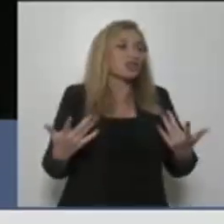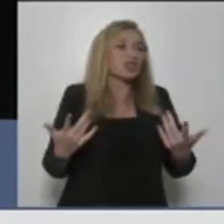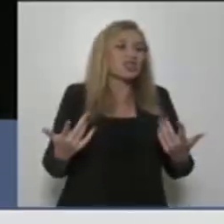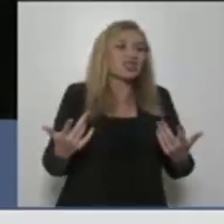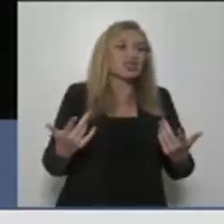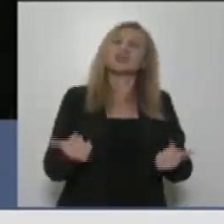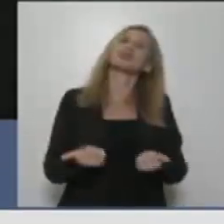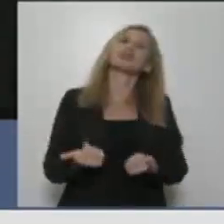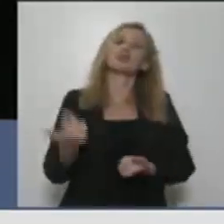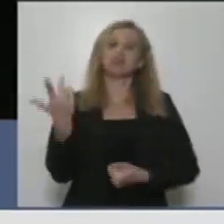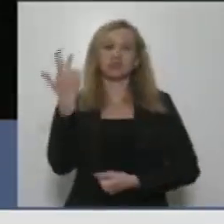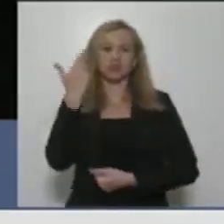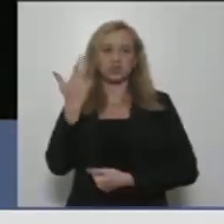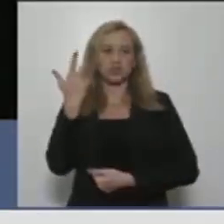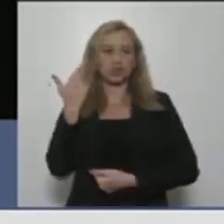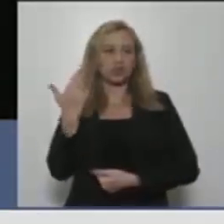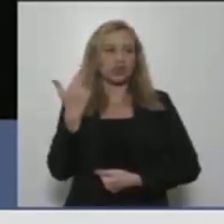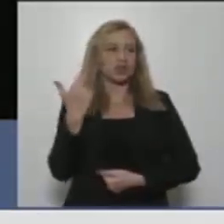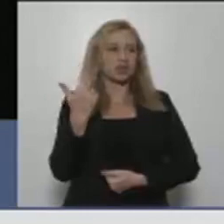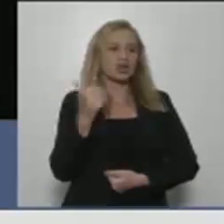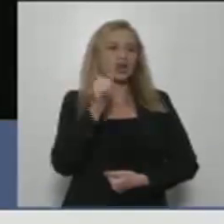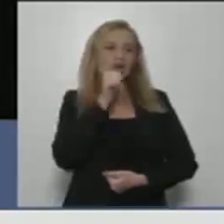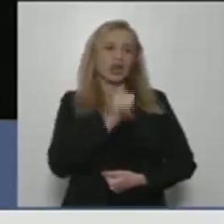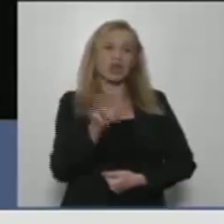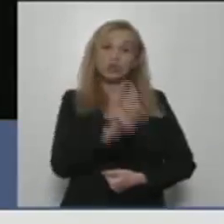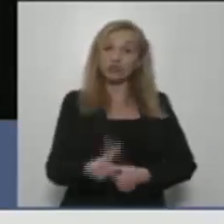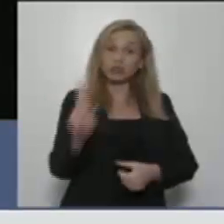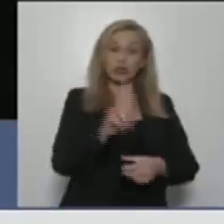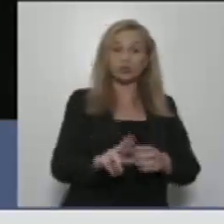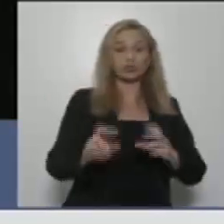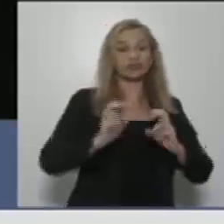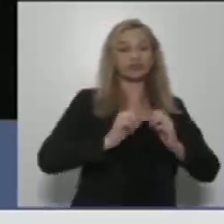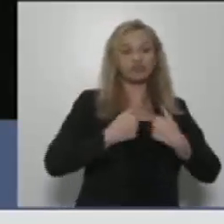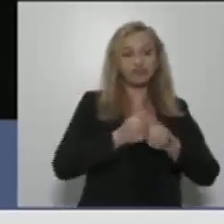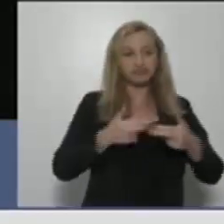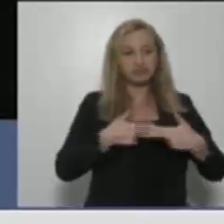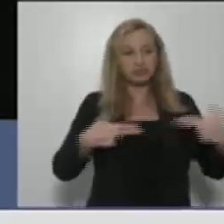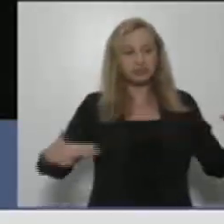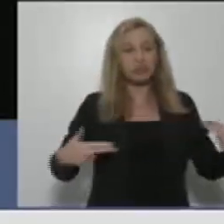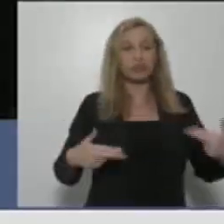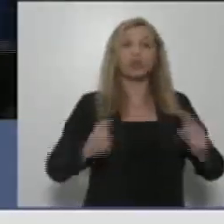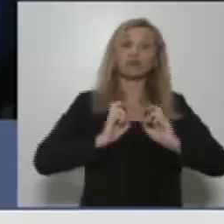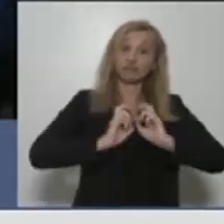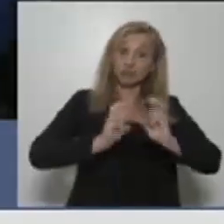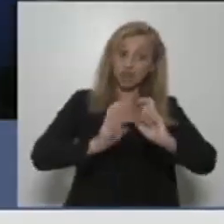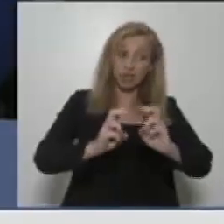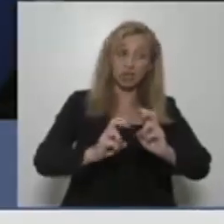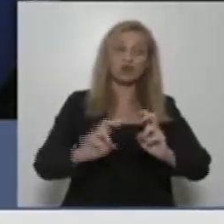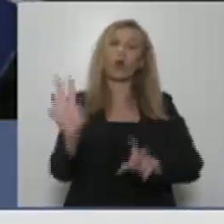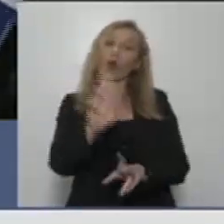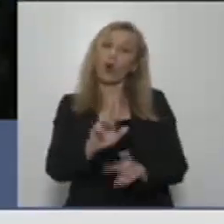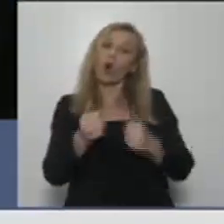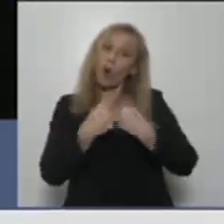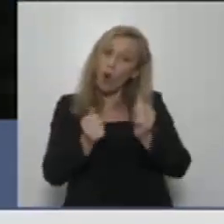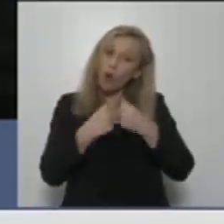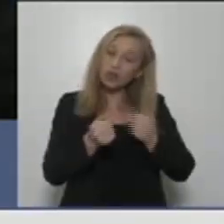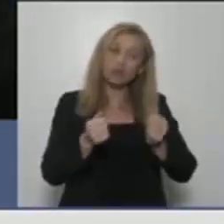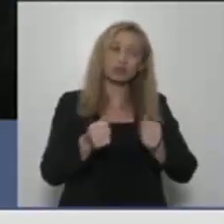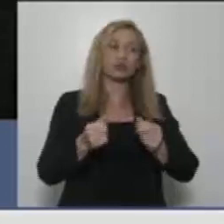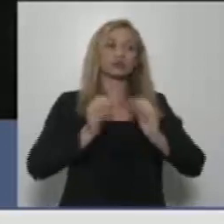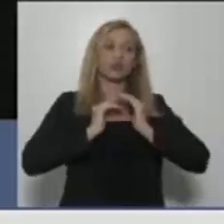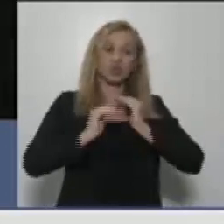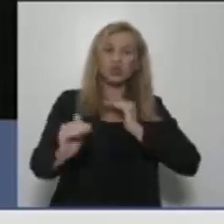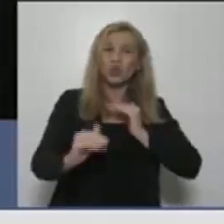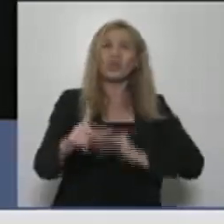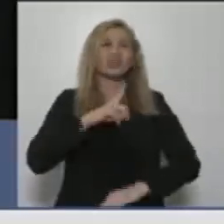das mulheres nos meios de transporte. Então, são os trens, são os ônibus, metrô. A gente